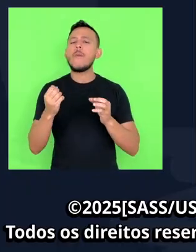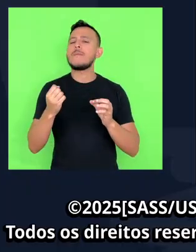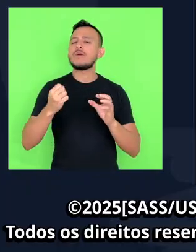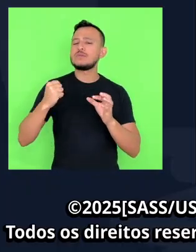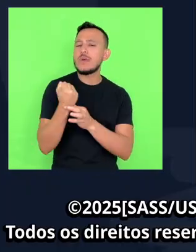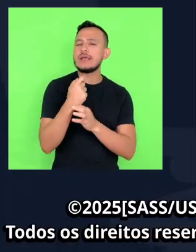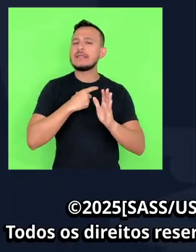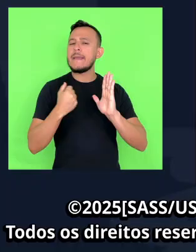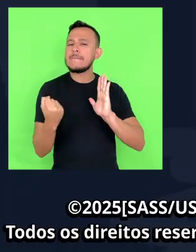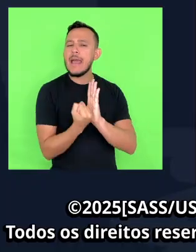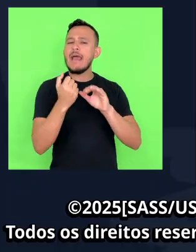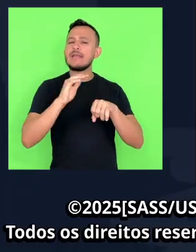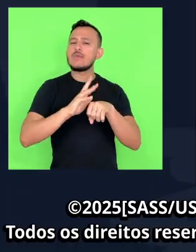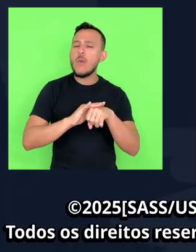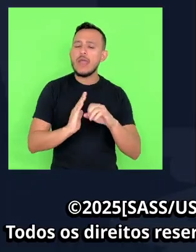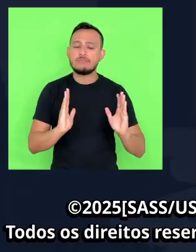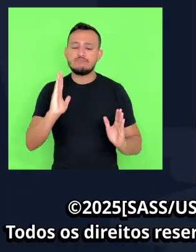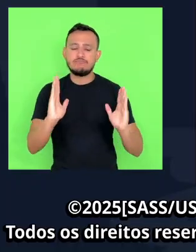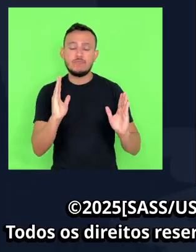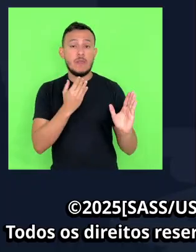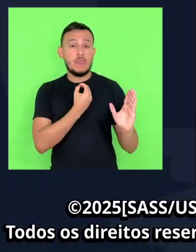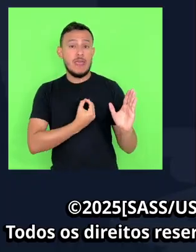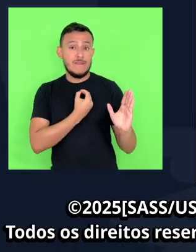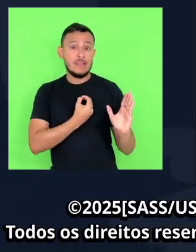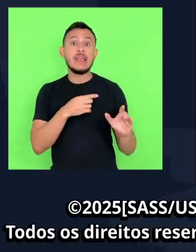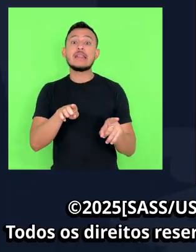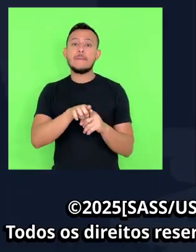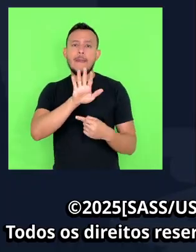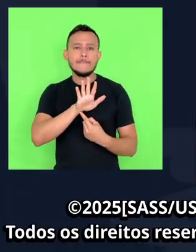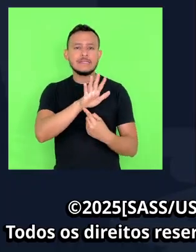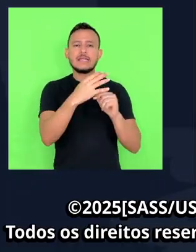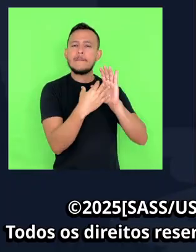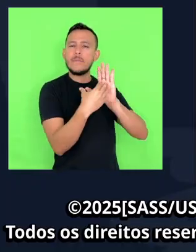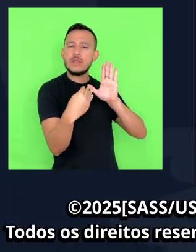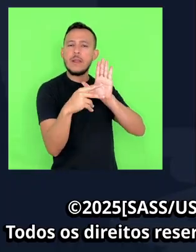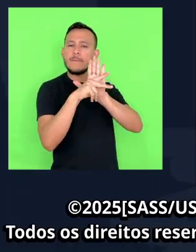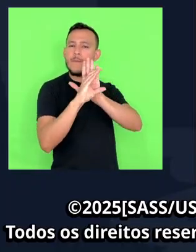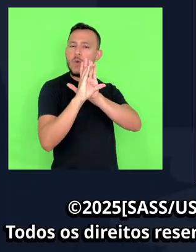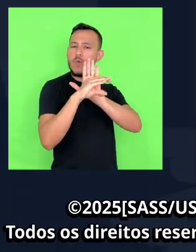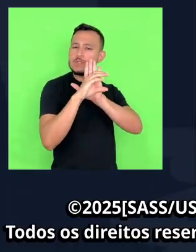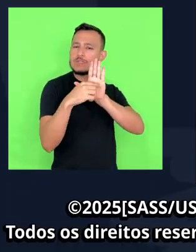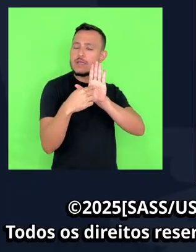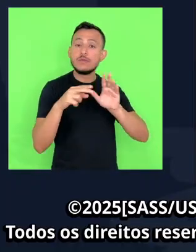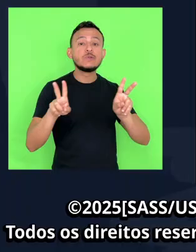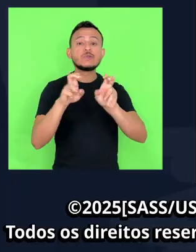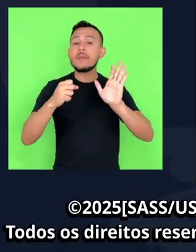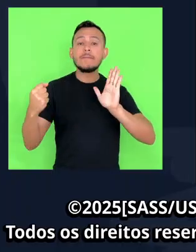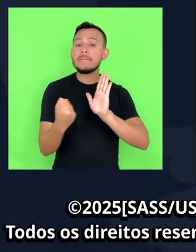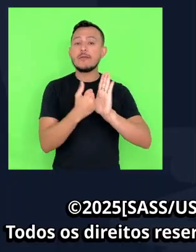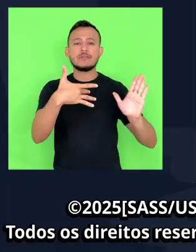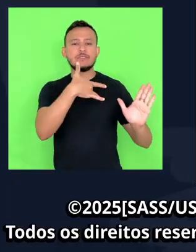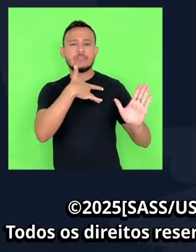nessas doenças, no ciclo da vida, apresentar um modelo conceitual, falar dos impactos